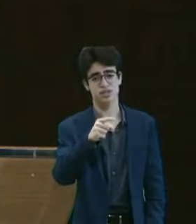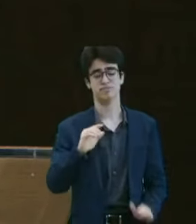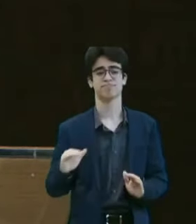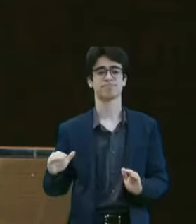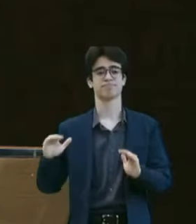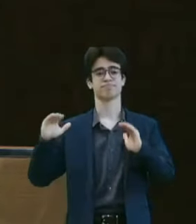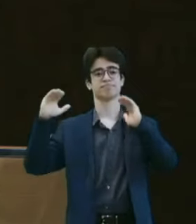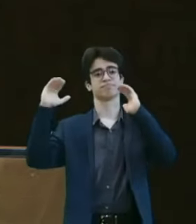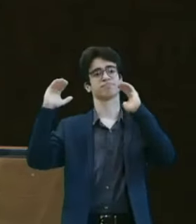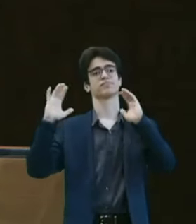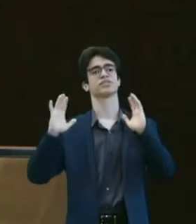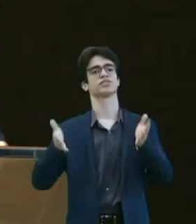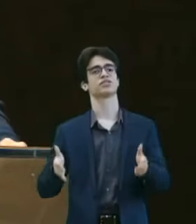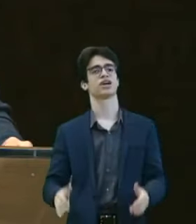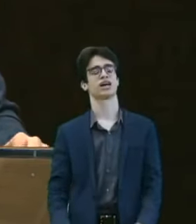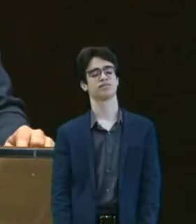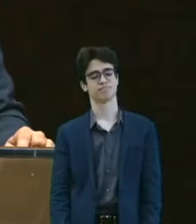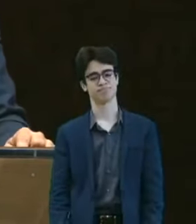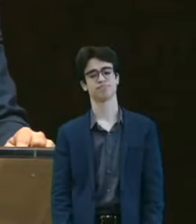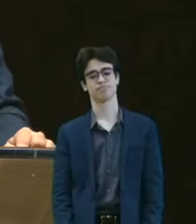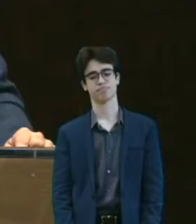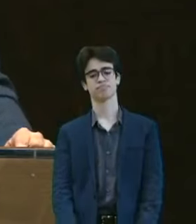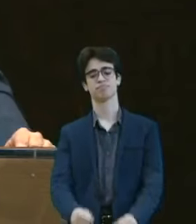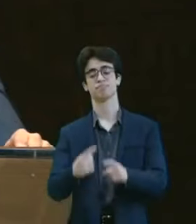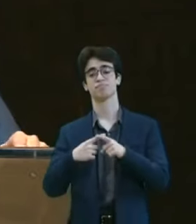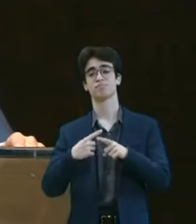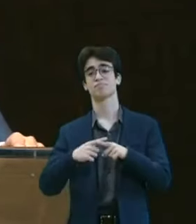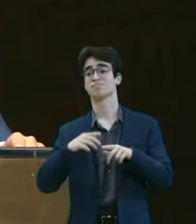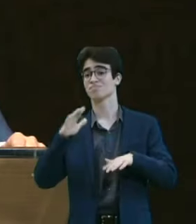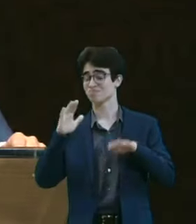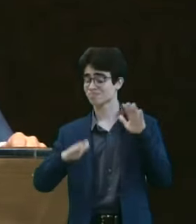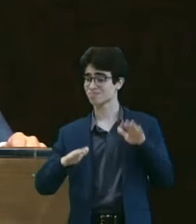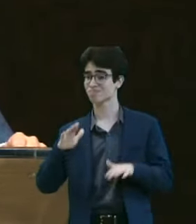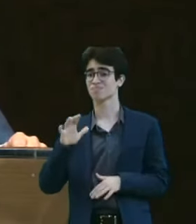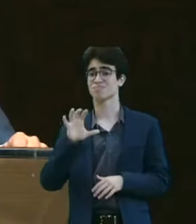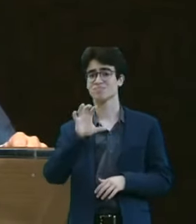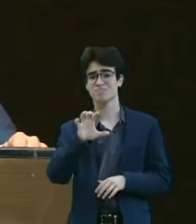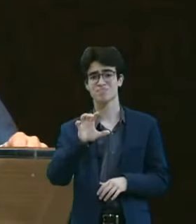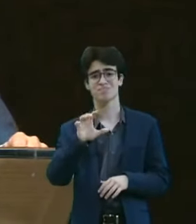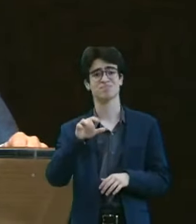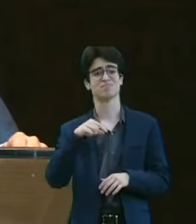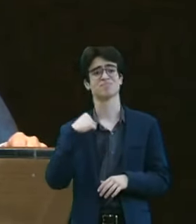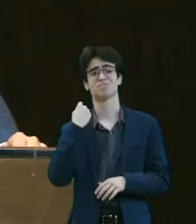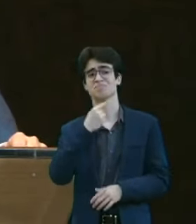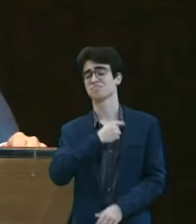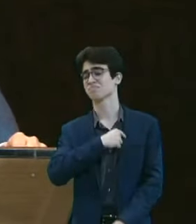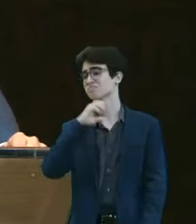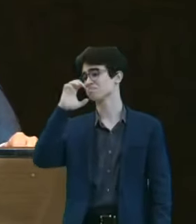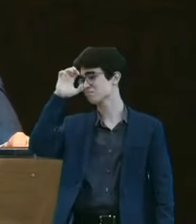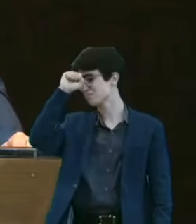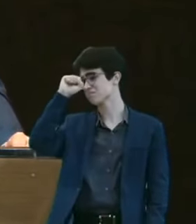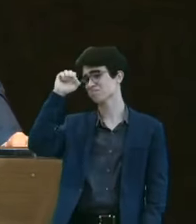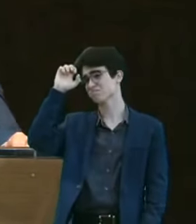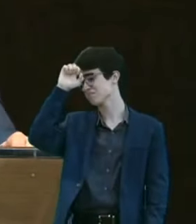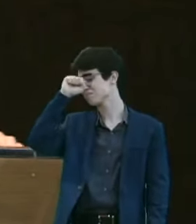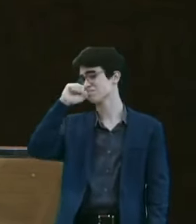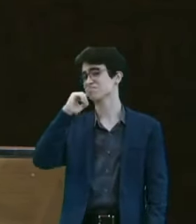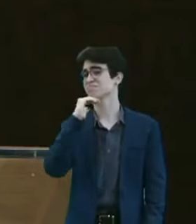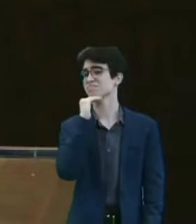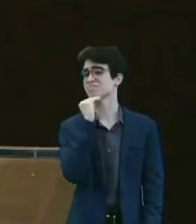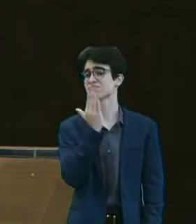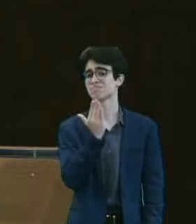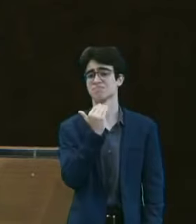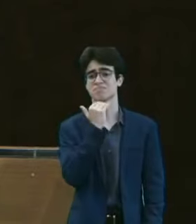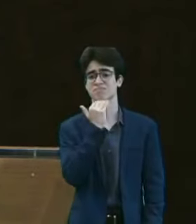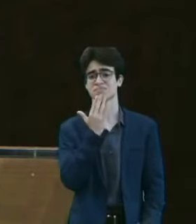crescemos. E mesmo assim, não aprendemos a lidar com os